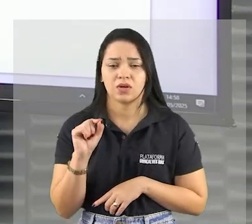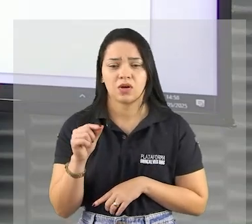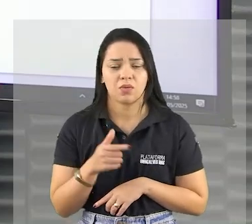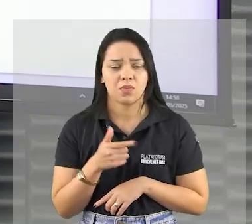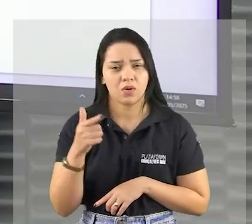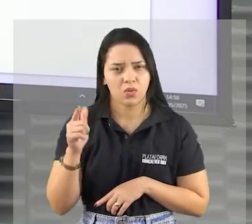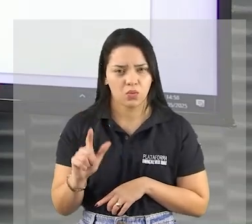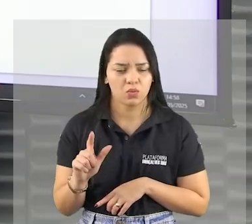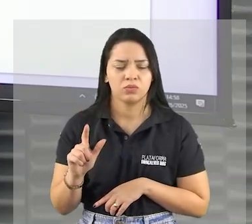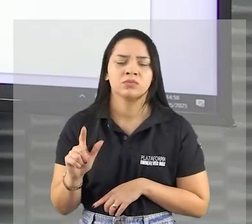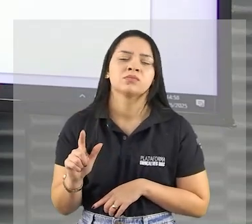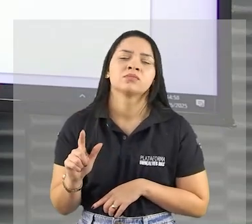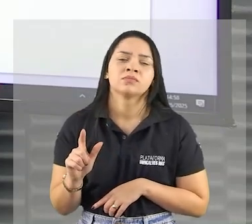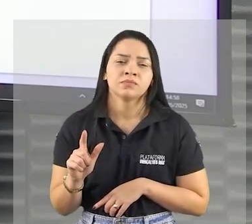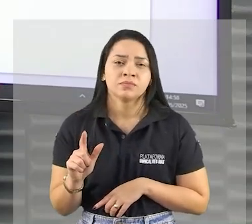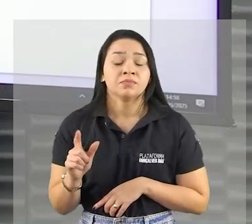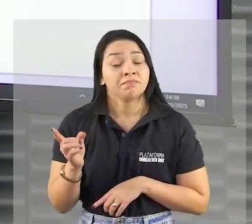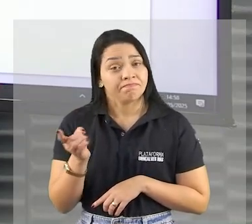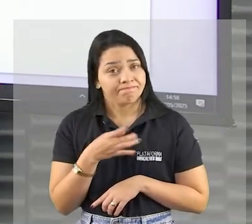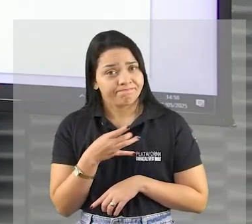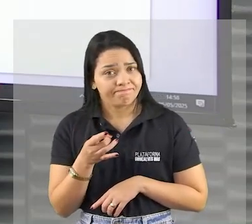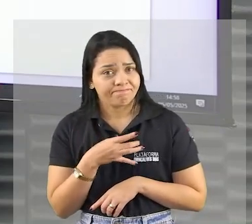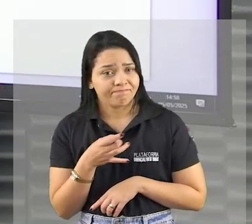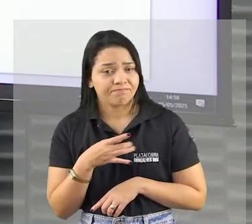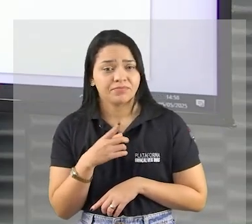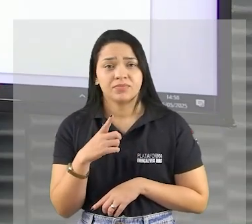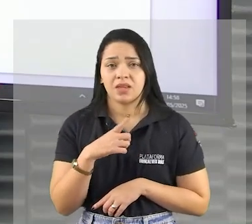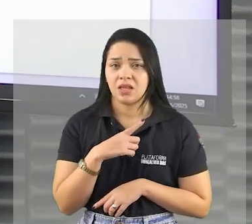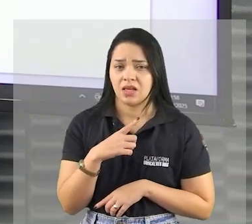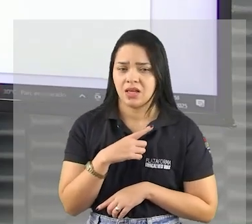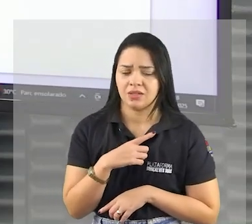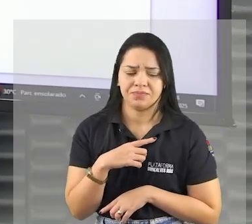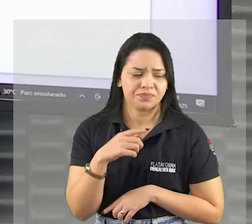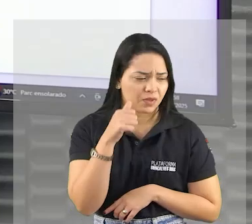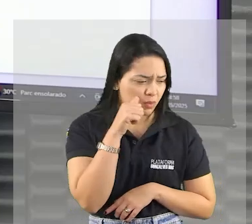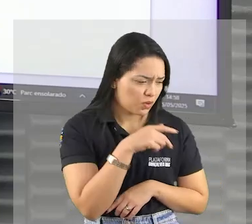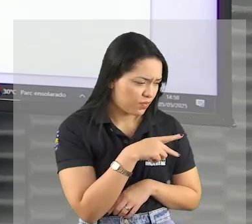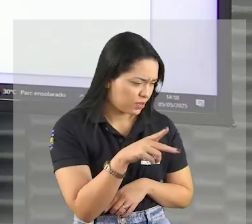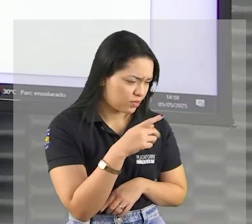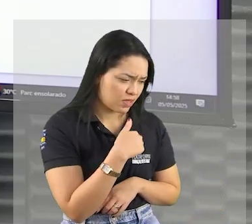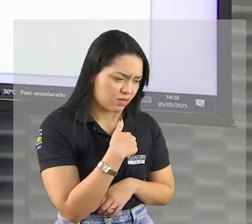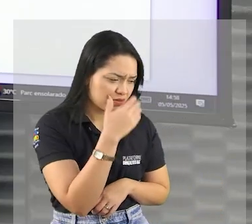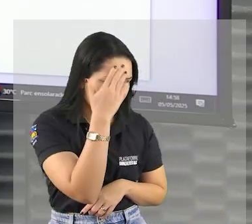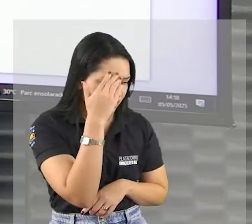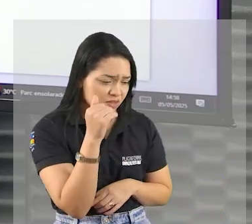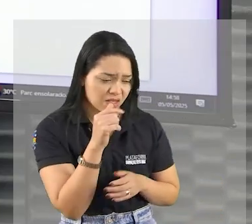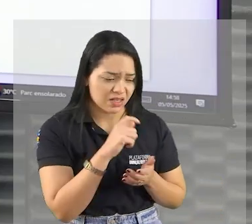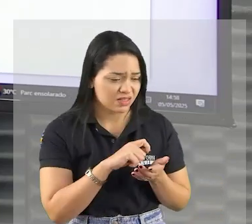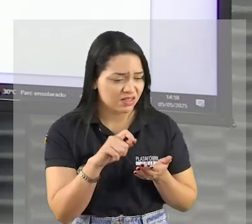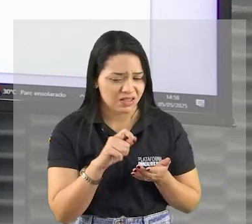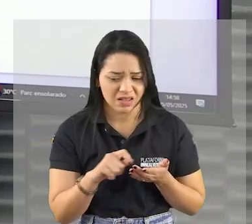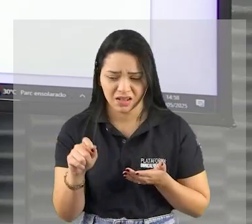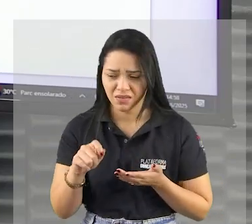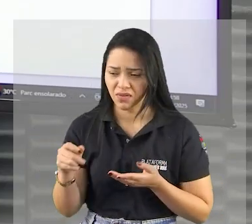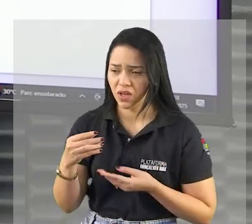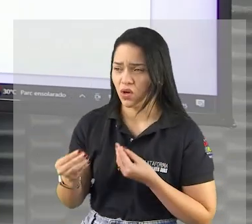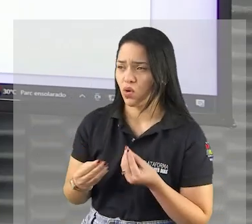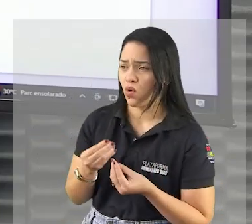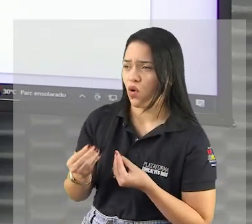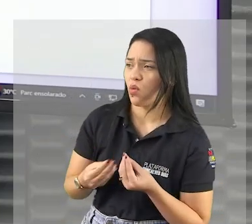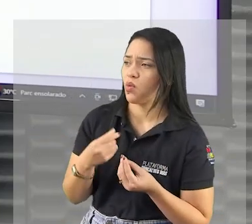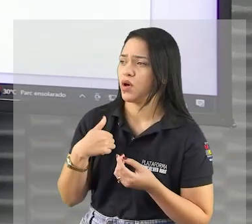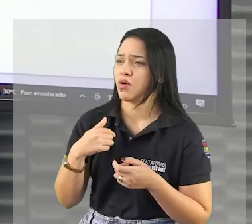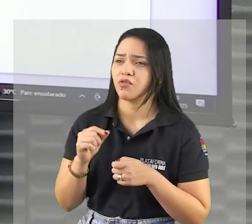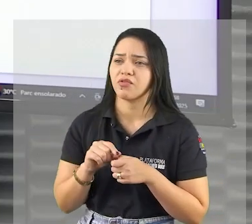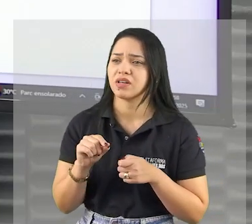outra, geralmente é um outro medo que os estudantes têm. Professor, eu não sei escrever direito, professora, como é que eu vou fazer